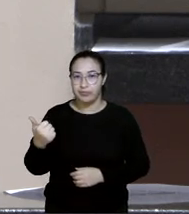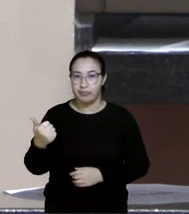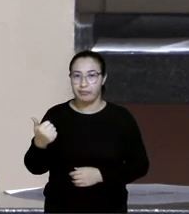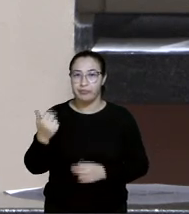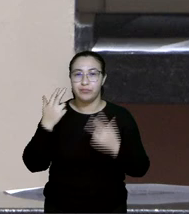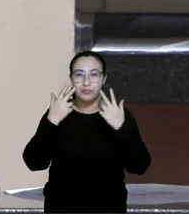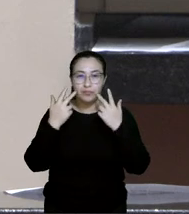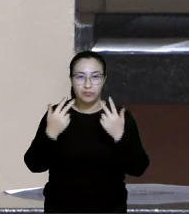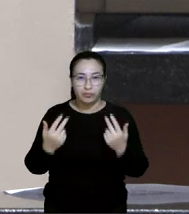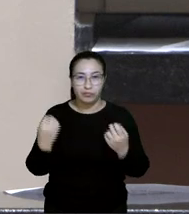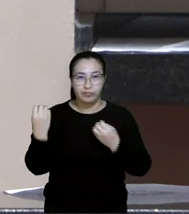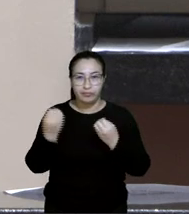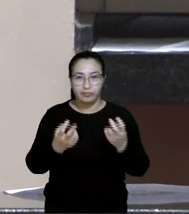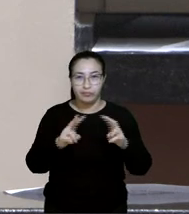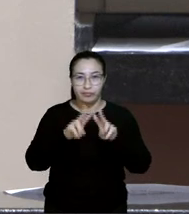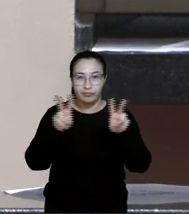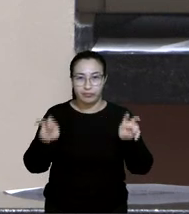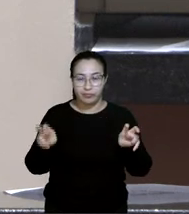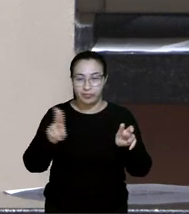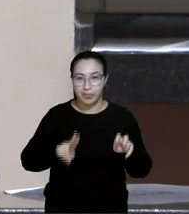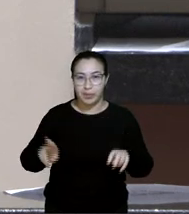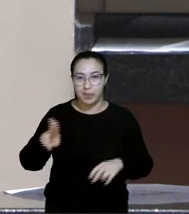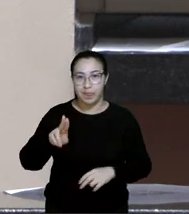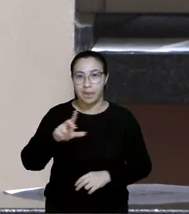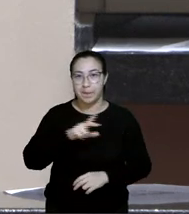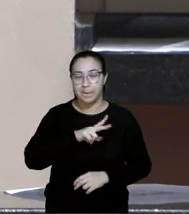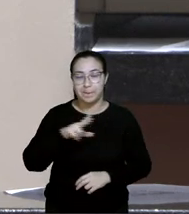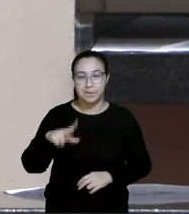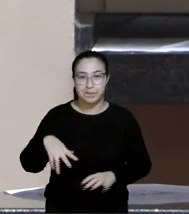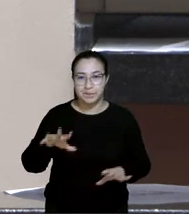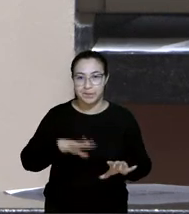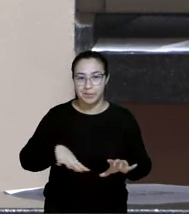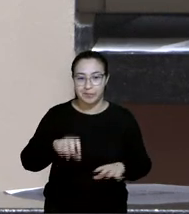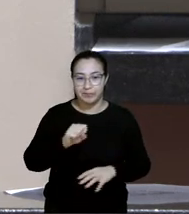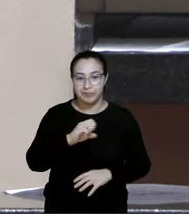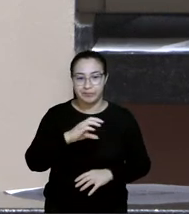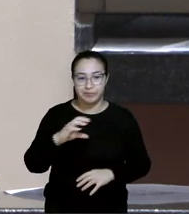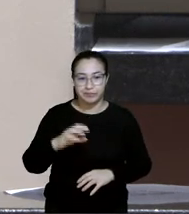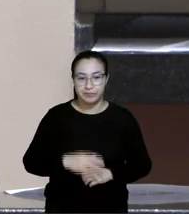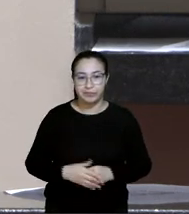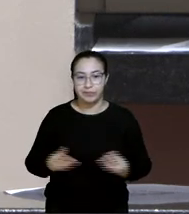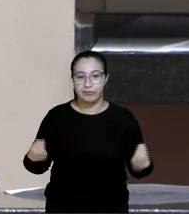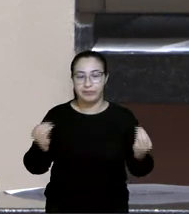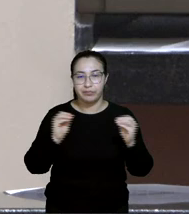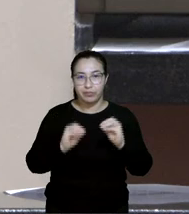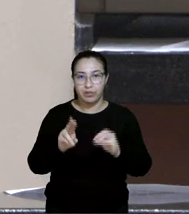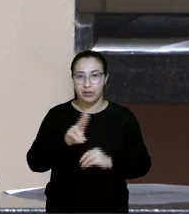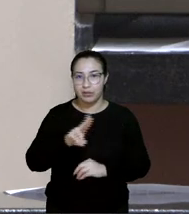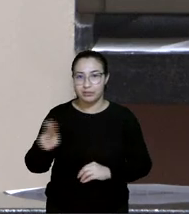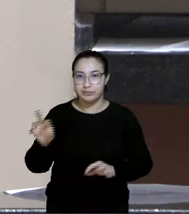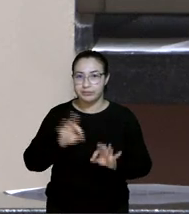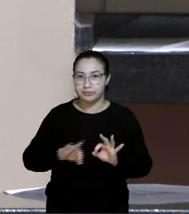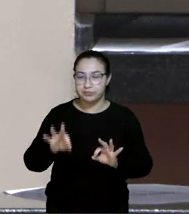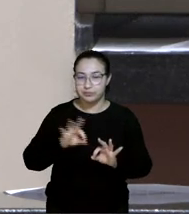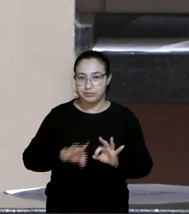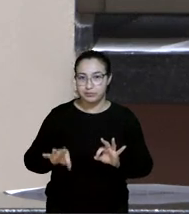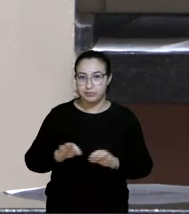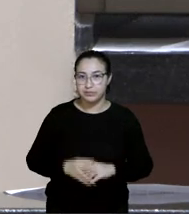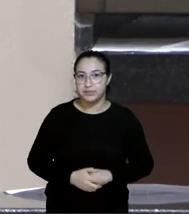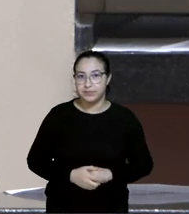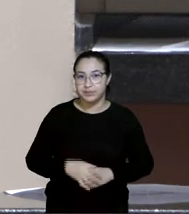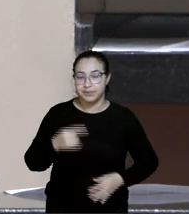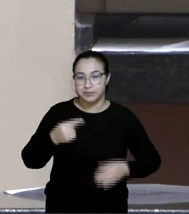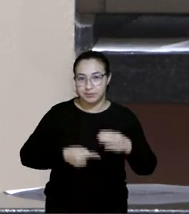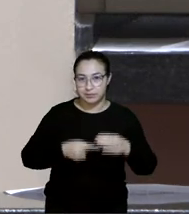que concedem o título de utilidade pública estadual no âmbito do Estado de Santa Catarina, para fazer constar nele o nome de tal entidade, pareceres favoráveis das comissões